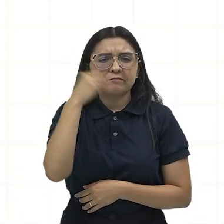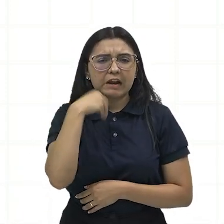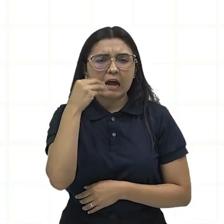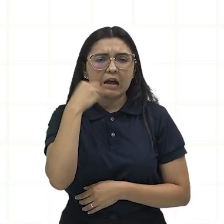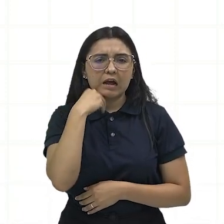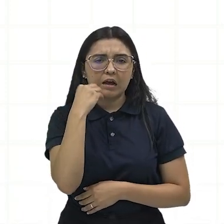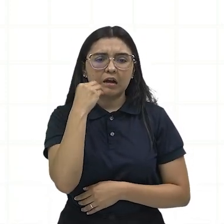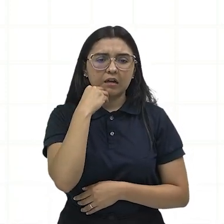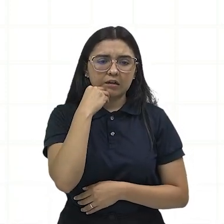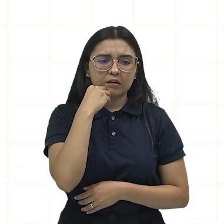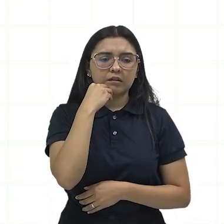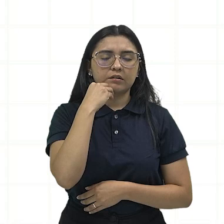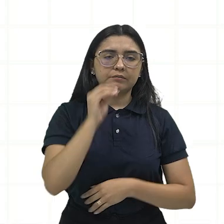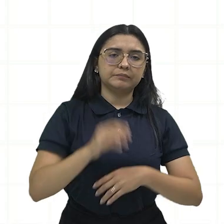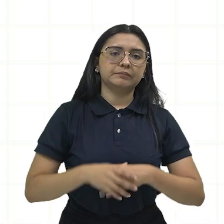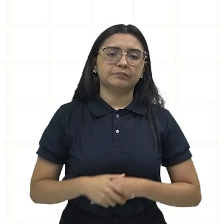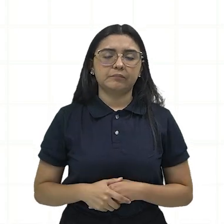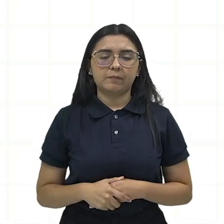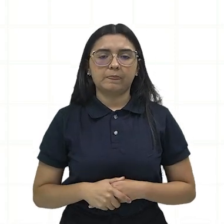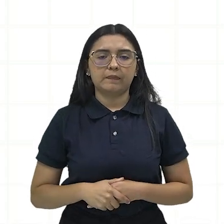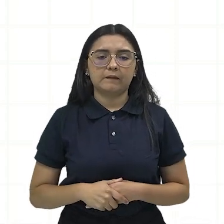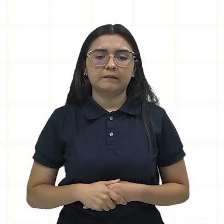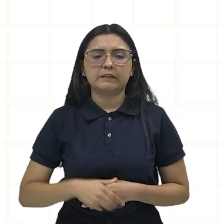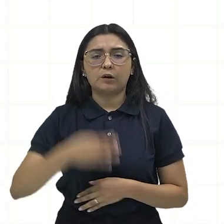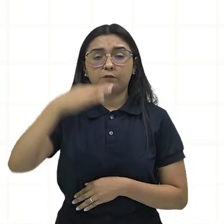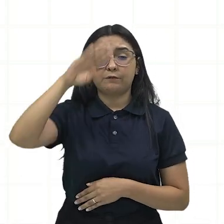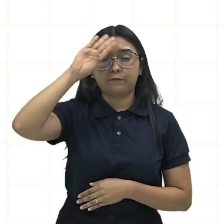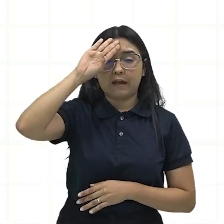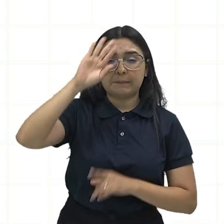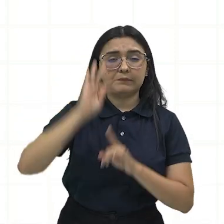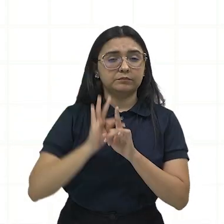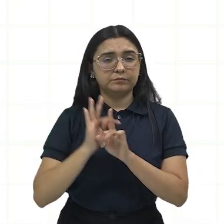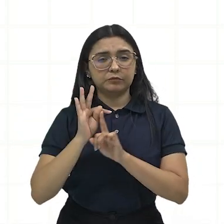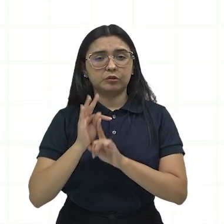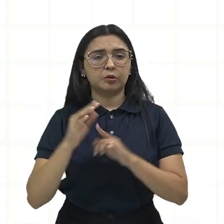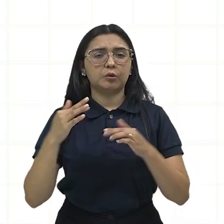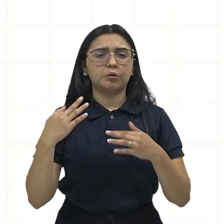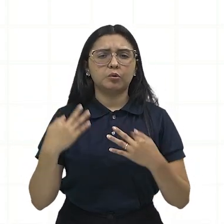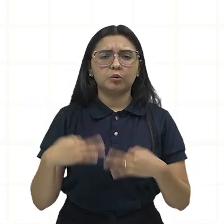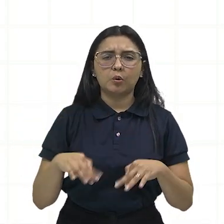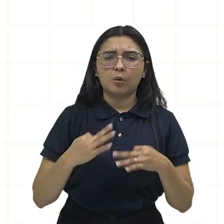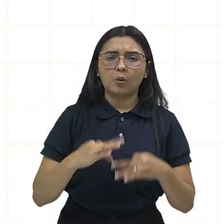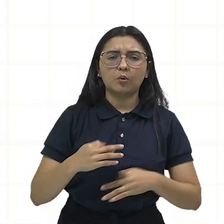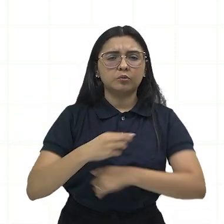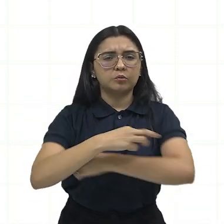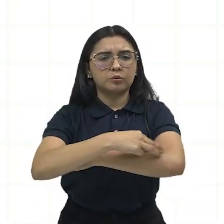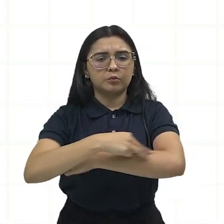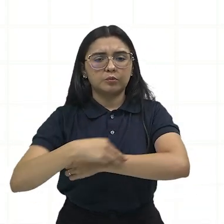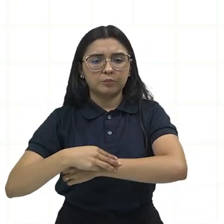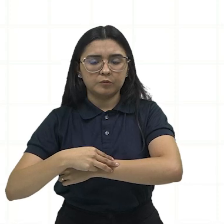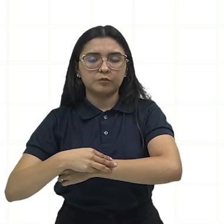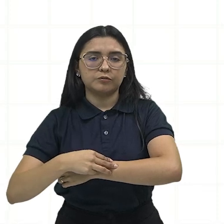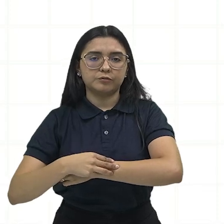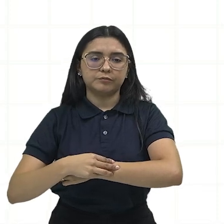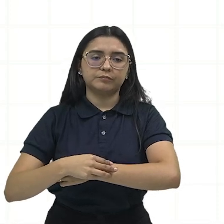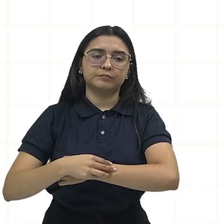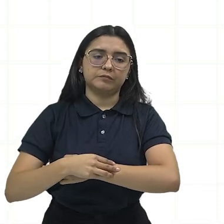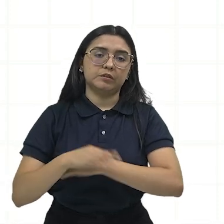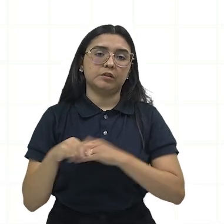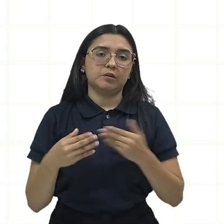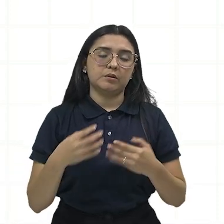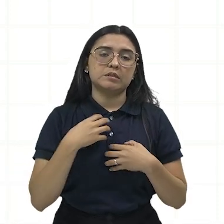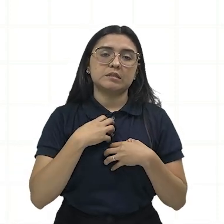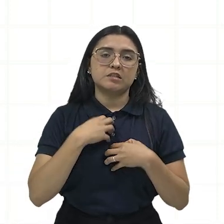A pessoa, ela tá fraca, ela tá com febre alta, ela tá com dores nos músculos, ela não fica com tanta